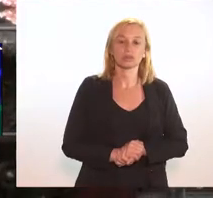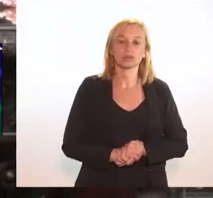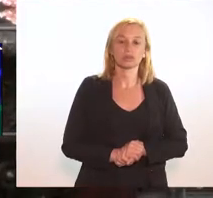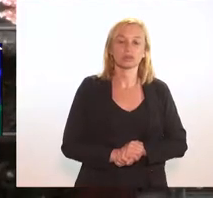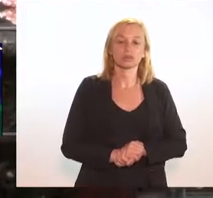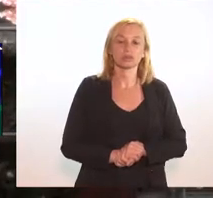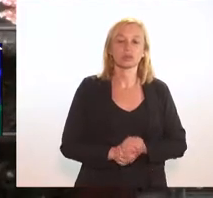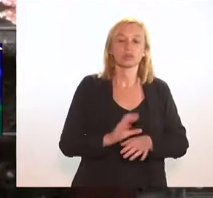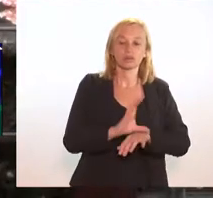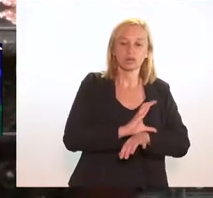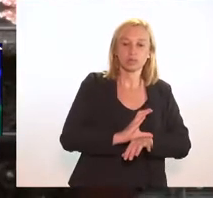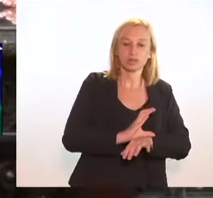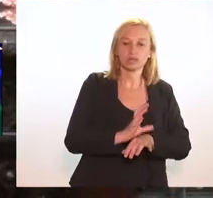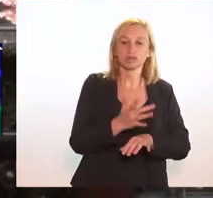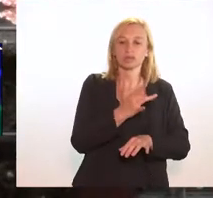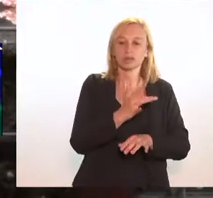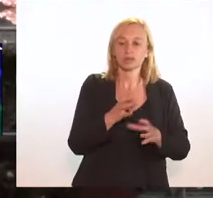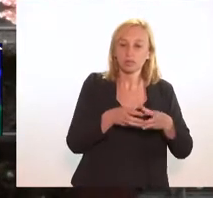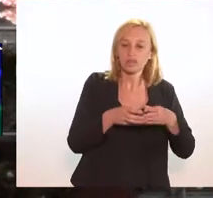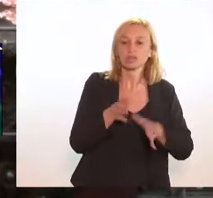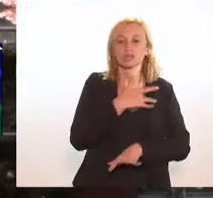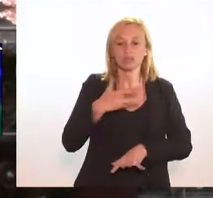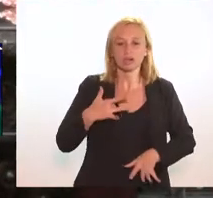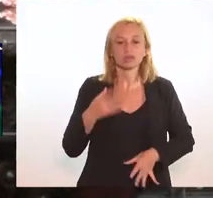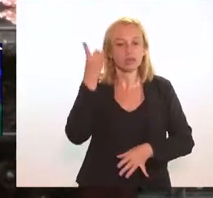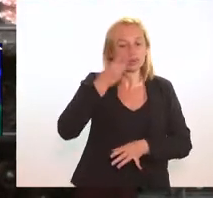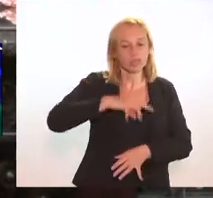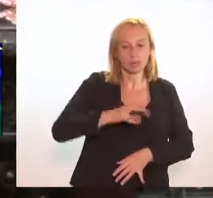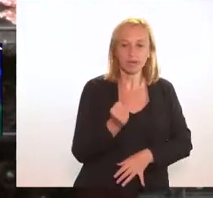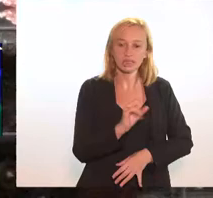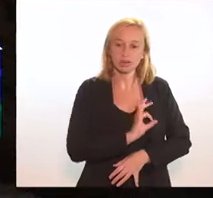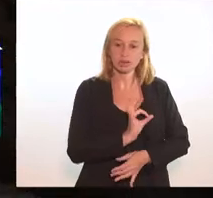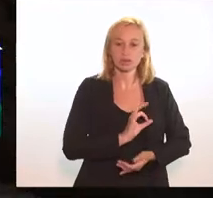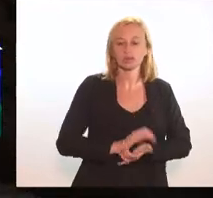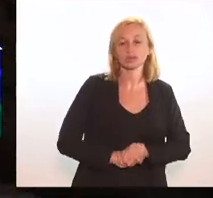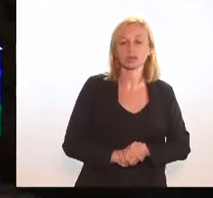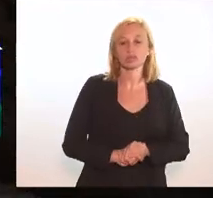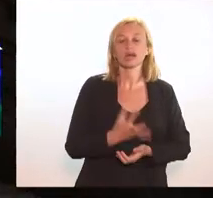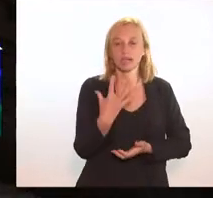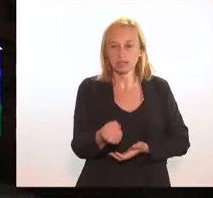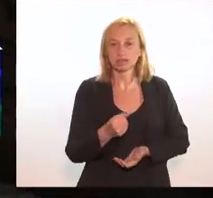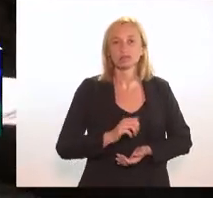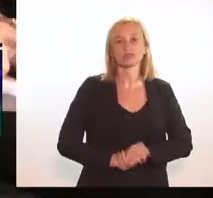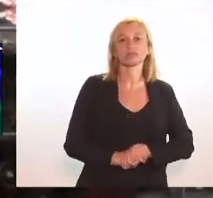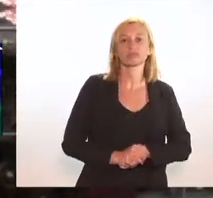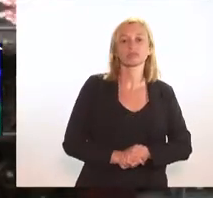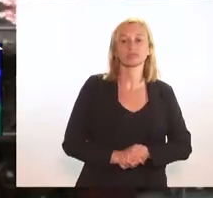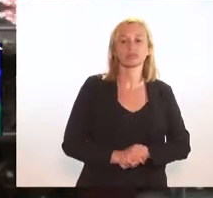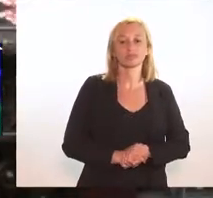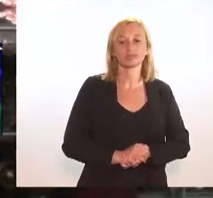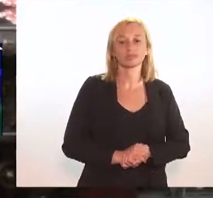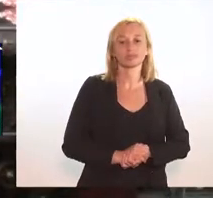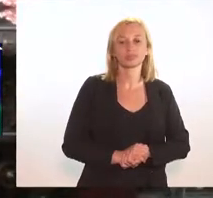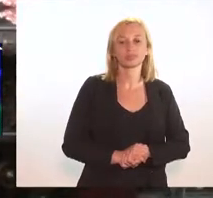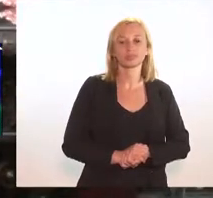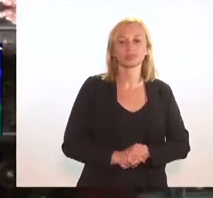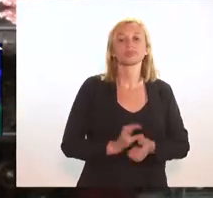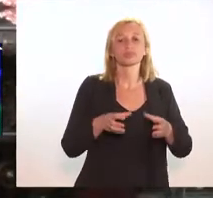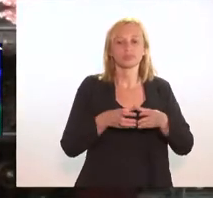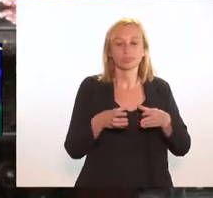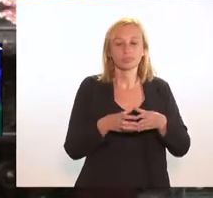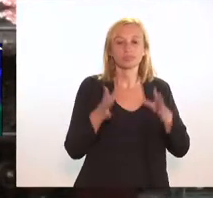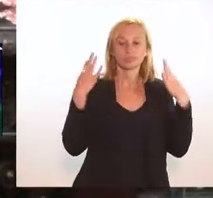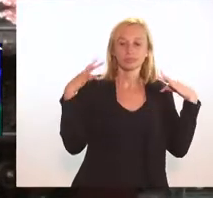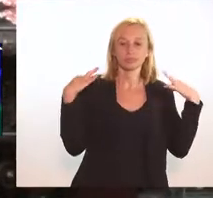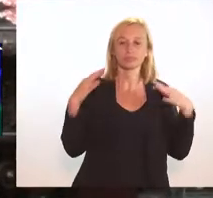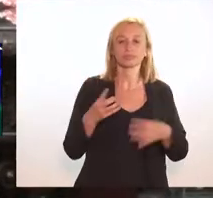Pela Comissão de Saúde, deputada Marta Rocha. Parecer favorável. Pela Comissão de